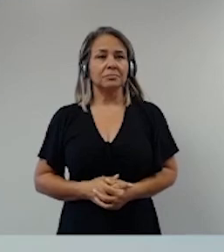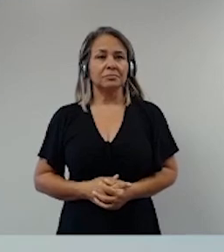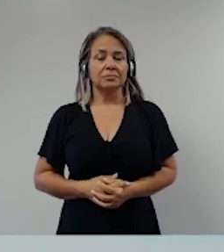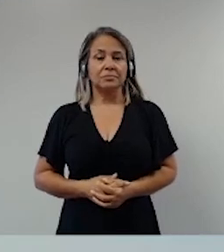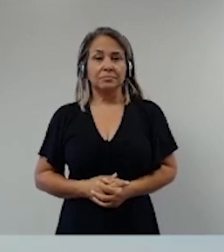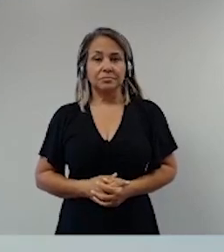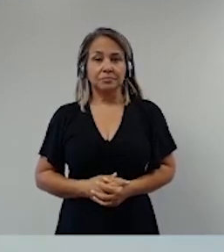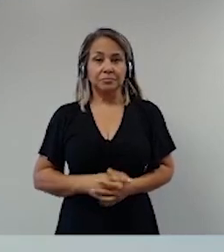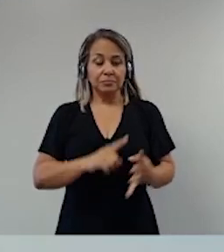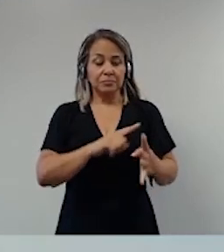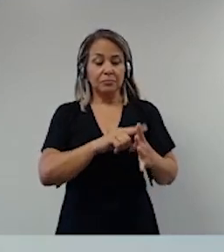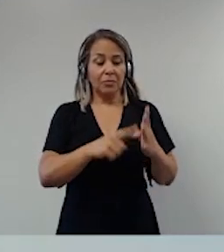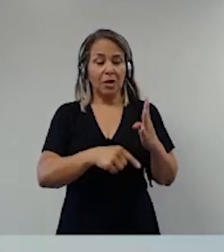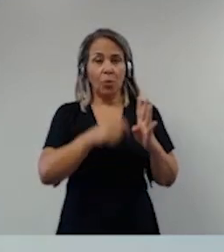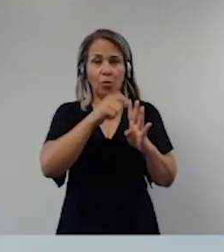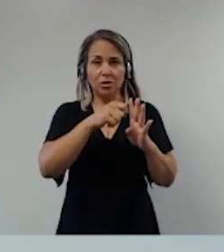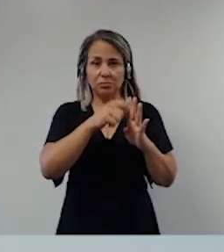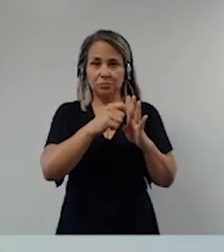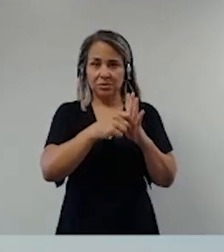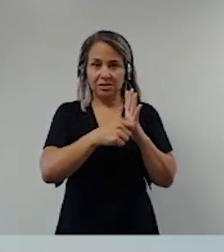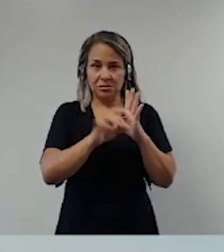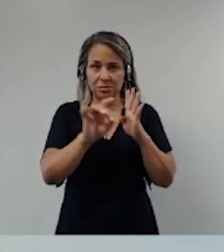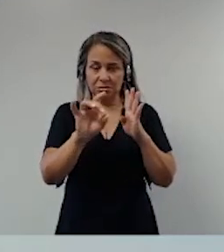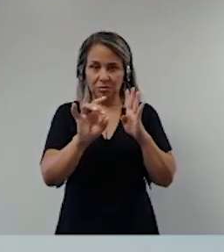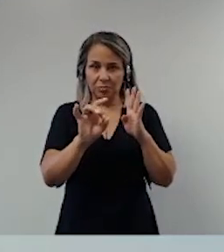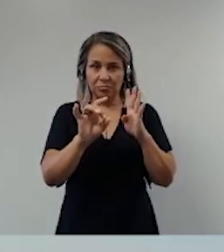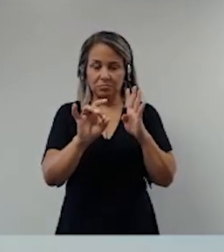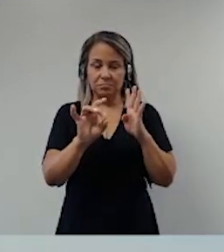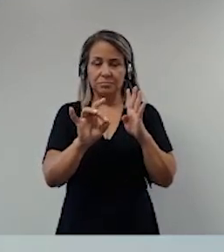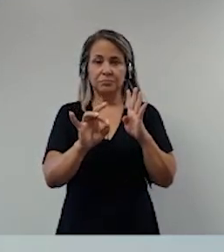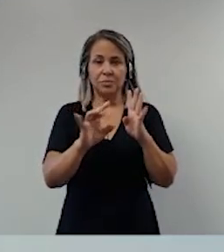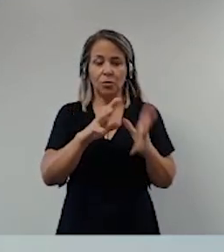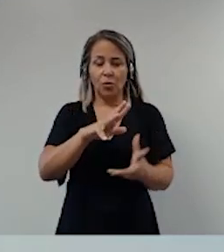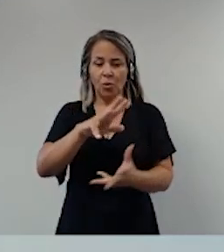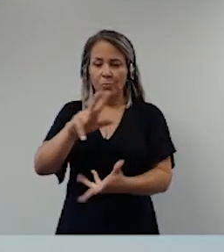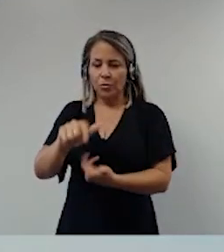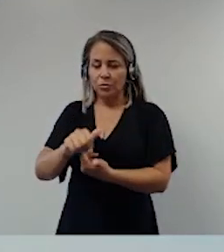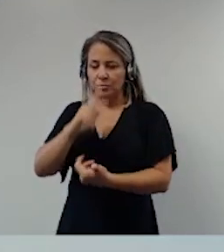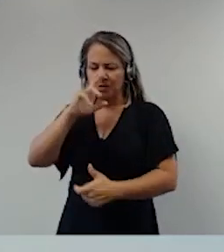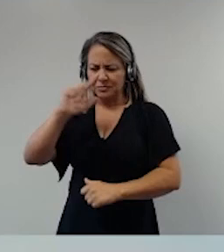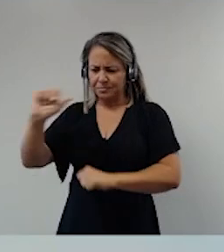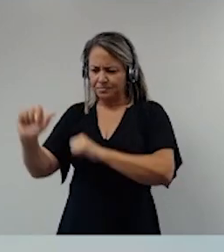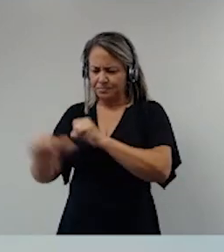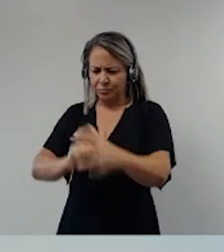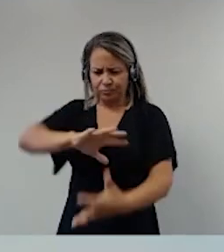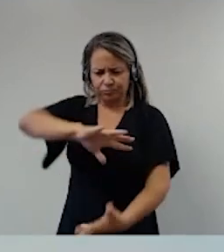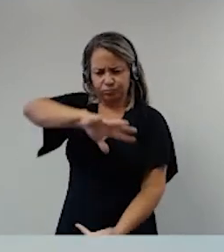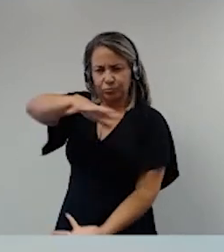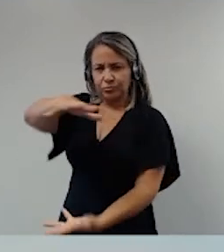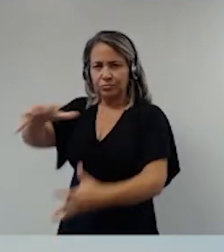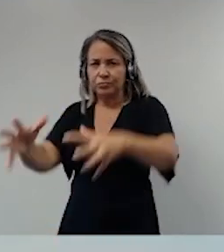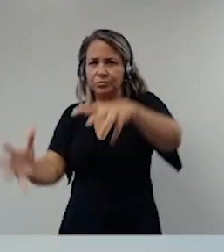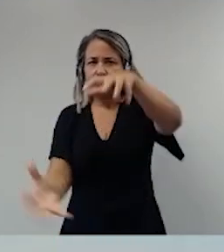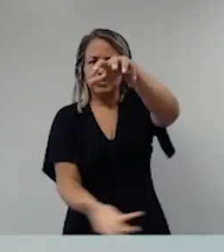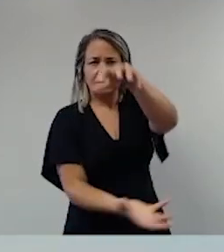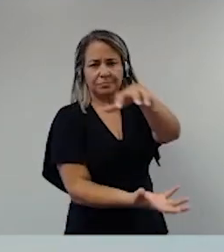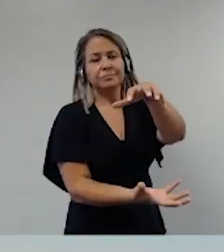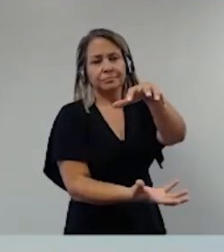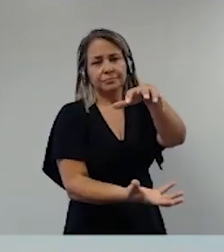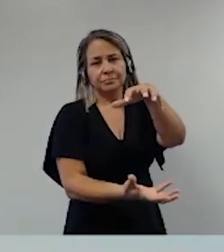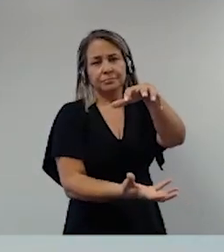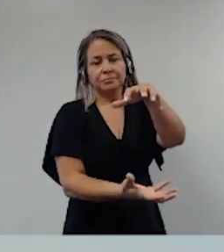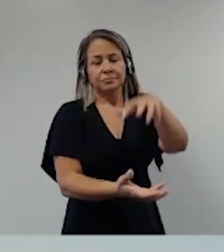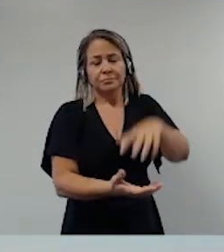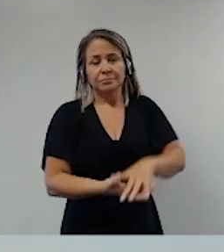E em 4 meses apenas, o mundo ficou de perna para o ar, né? Como eu vinha